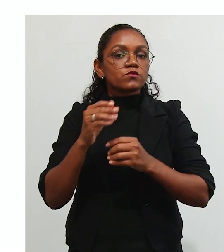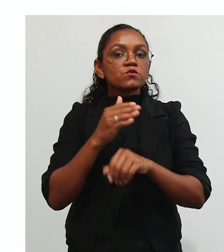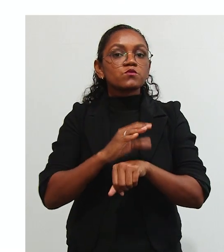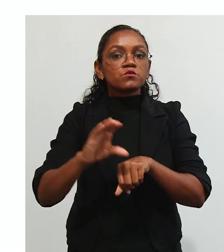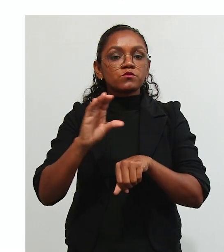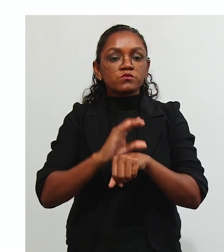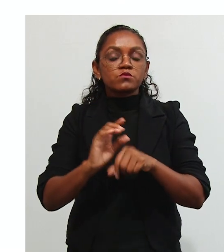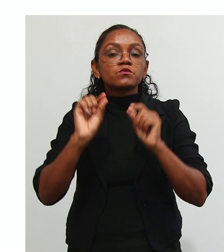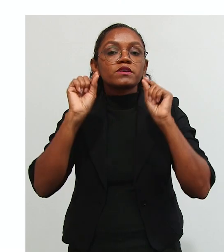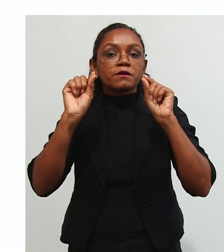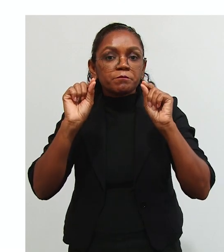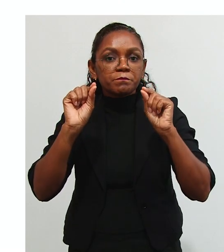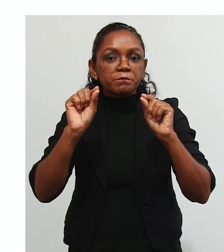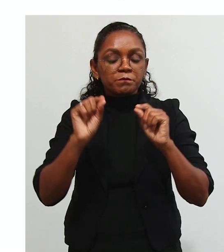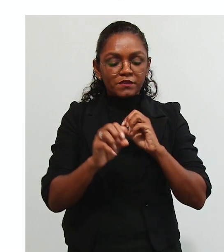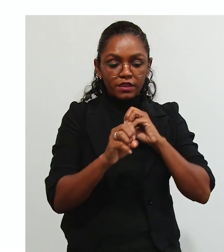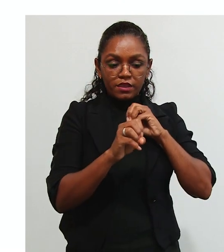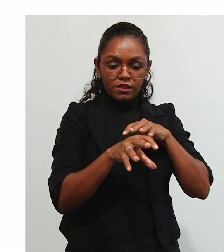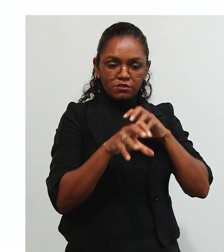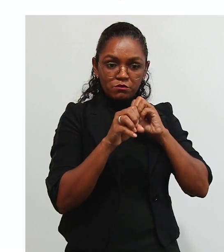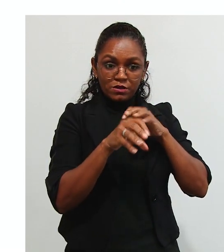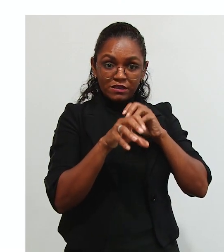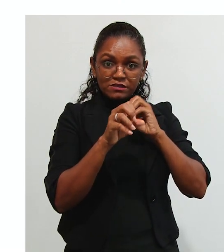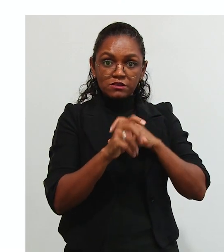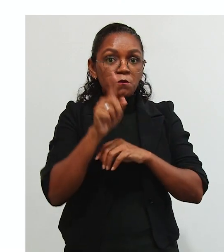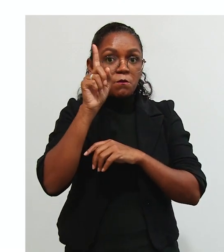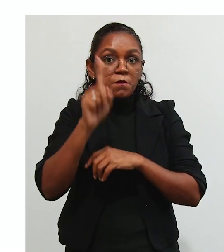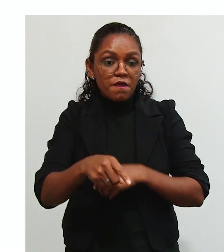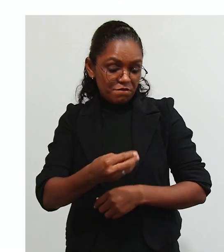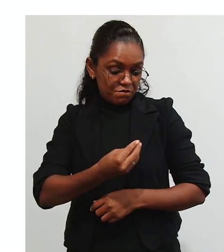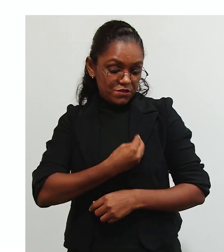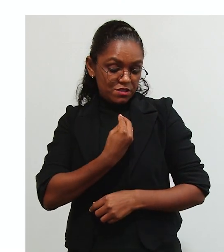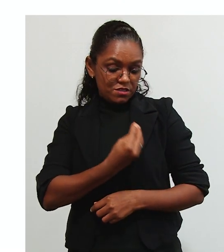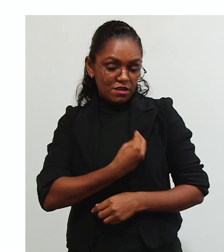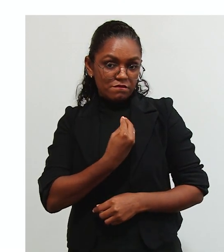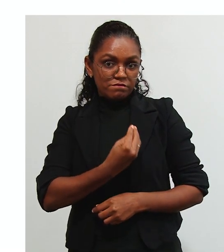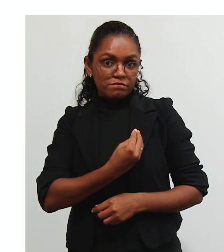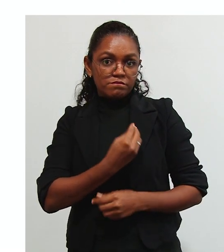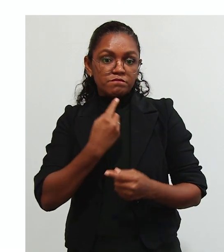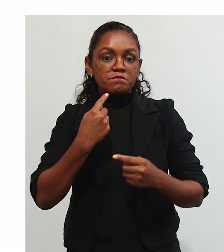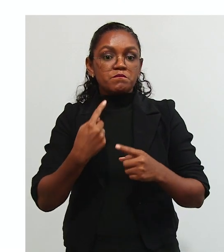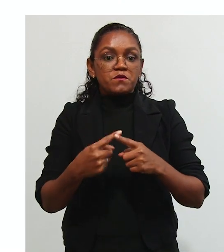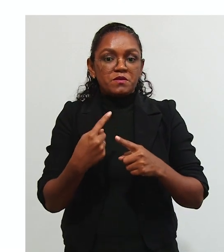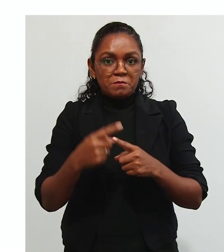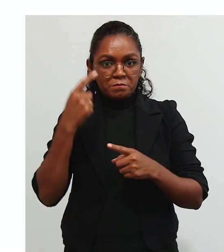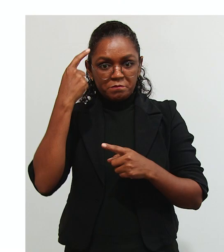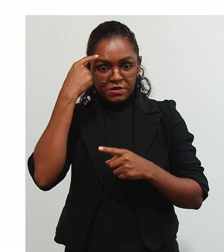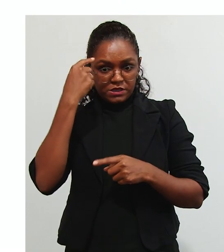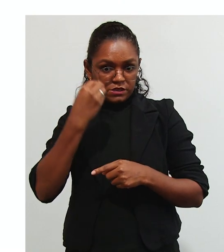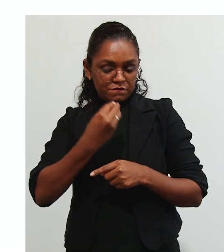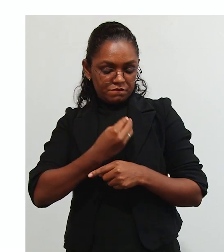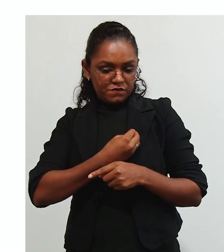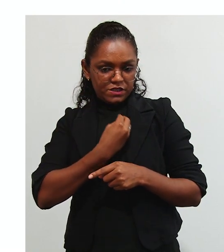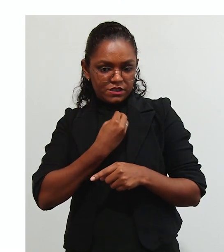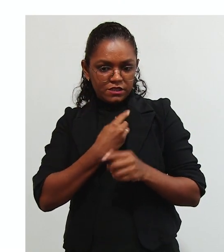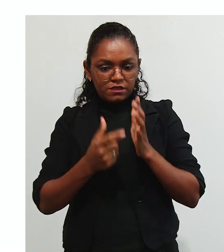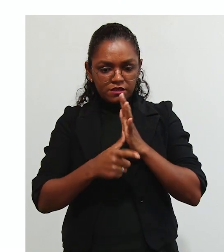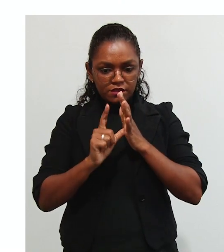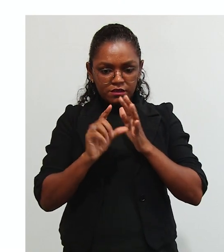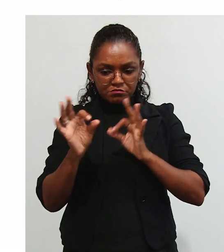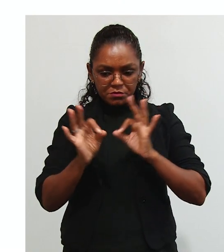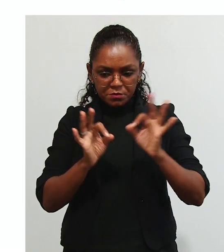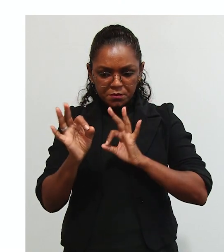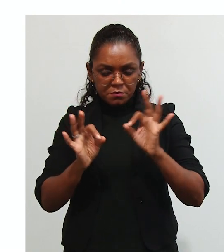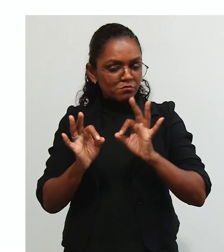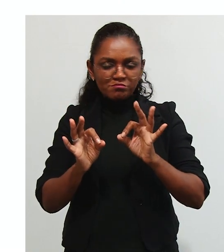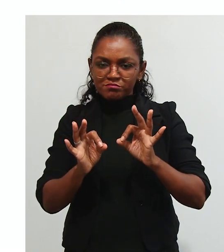educação é vida. A educação não é preparação para a vida. Então, acho muito importante a gente pensar que